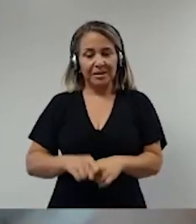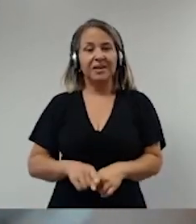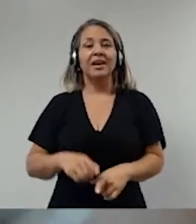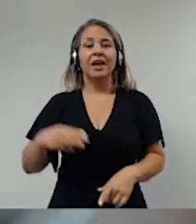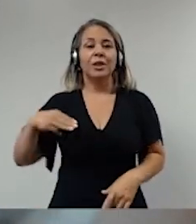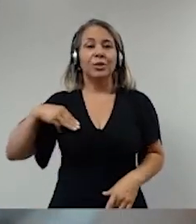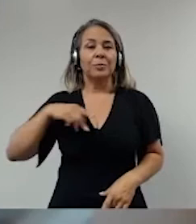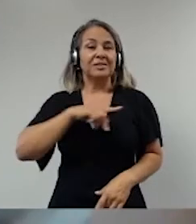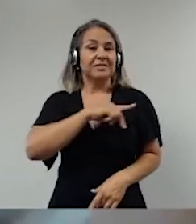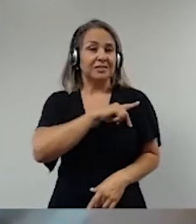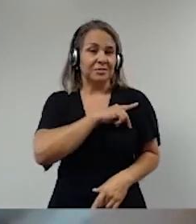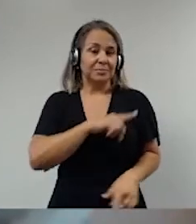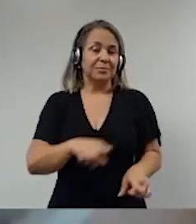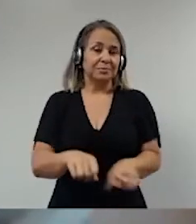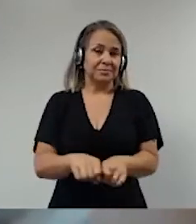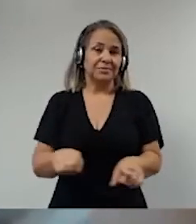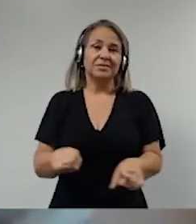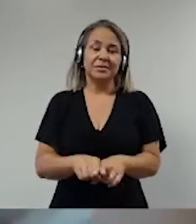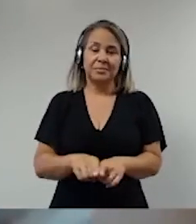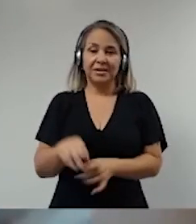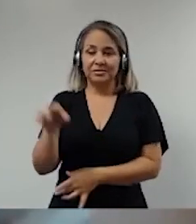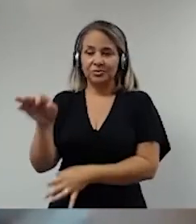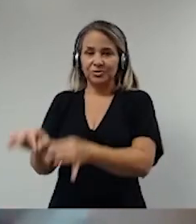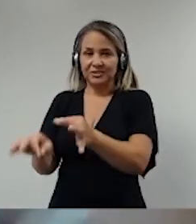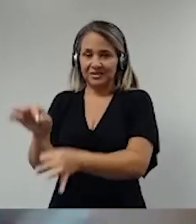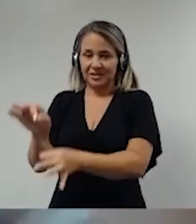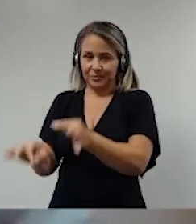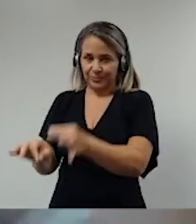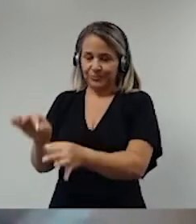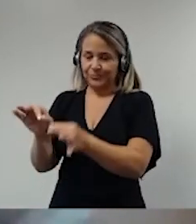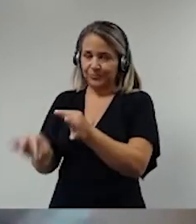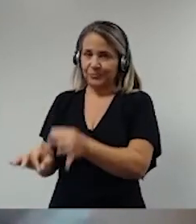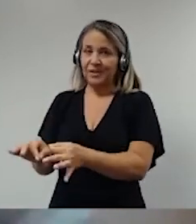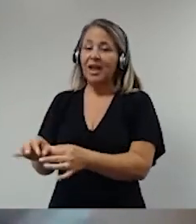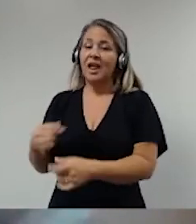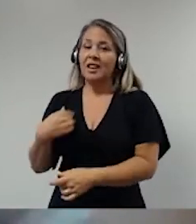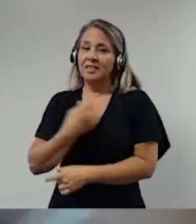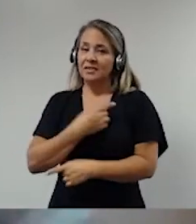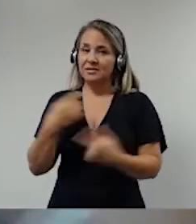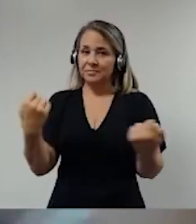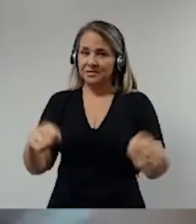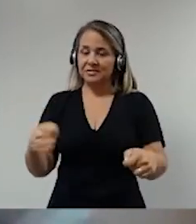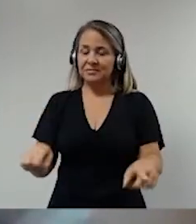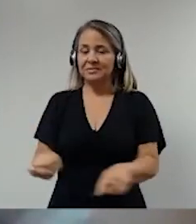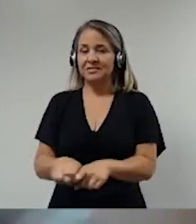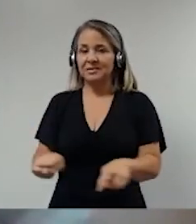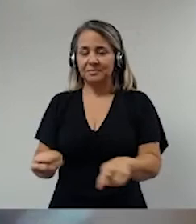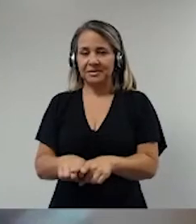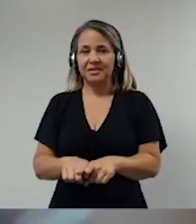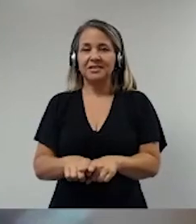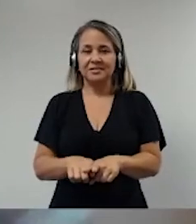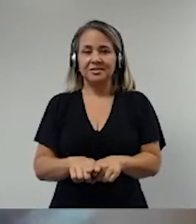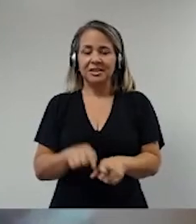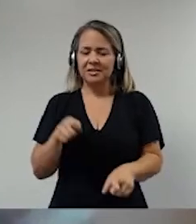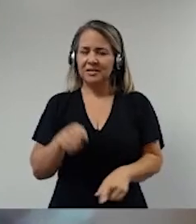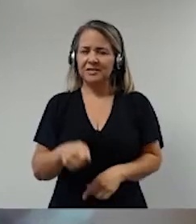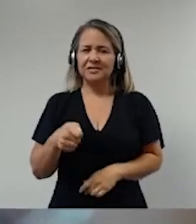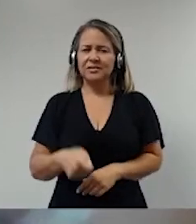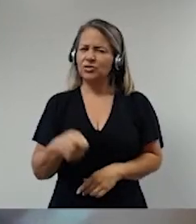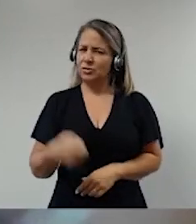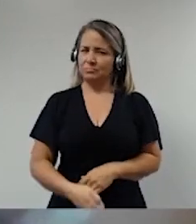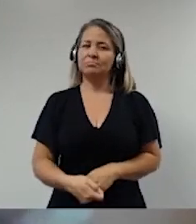também no Judiciário. Nós precisamos também